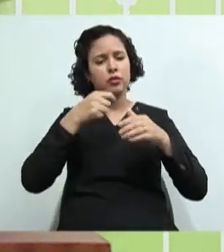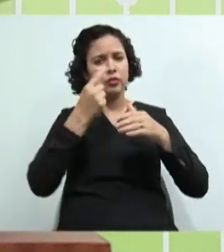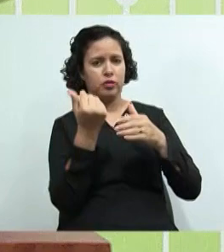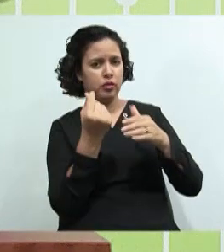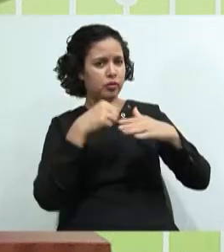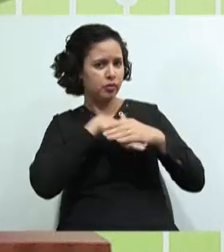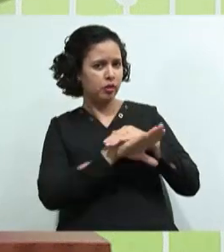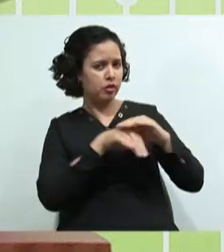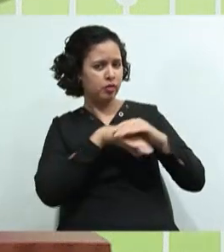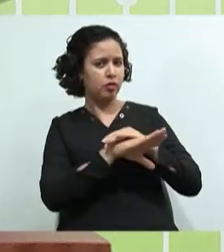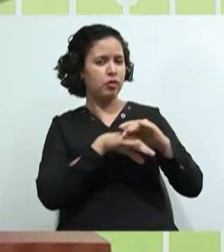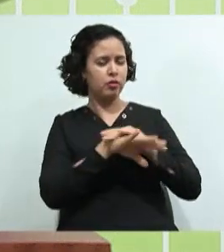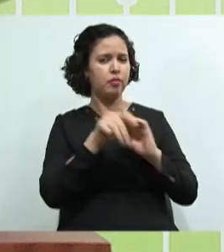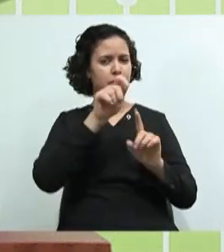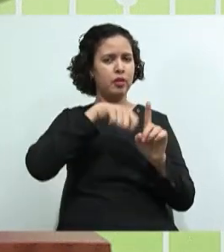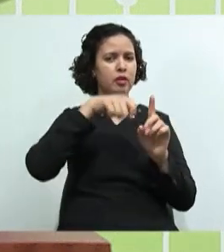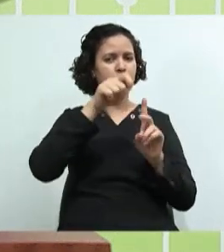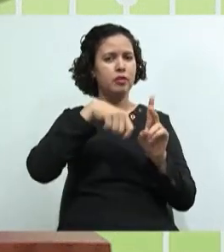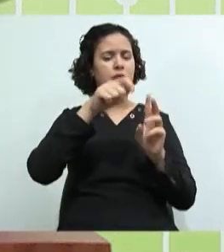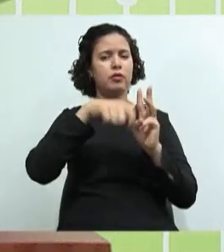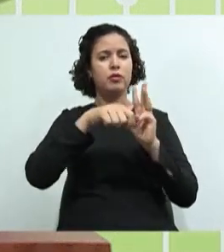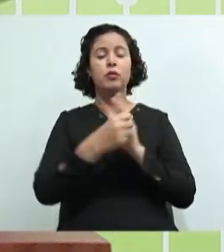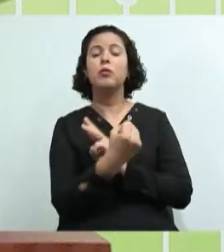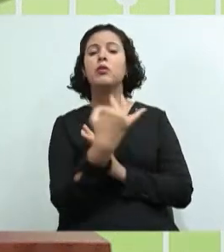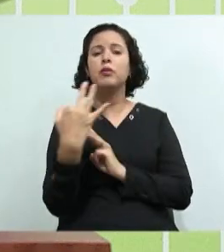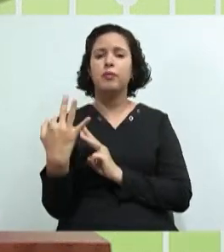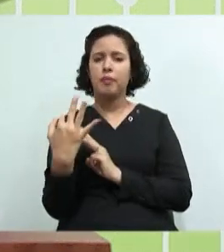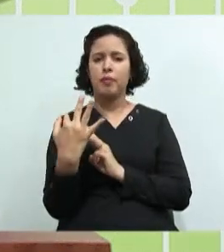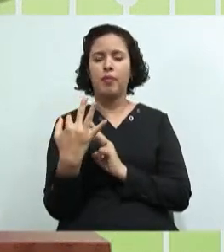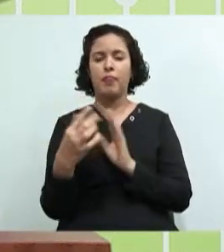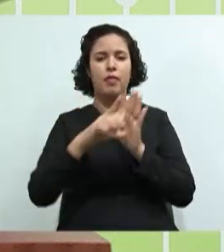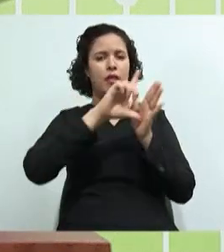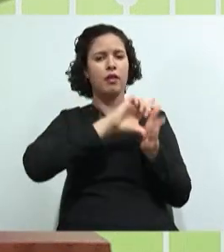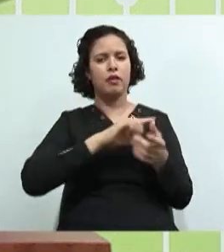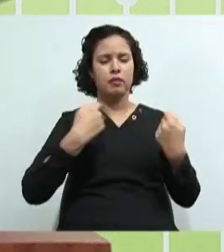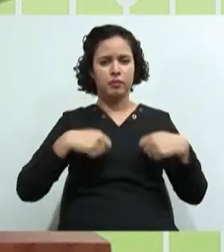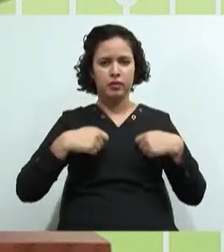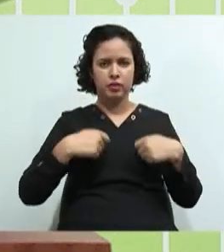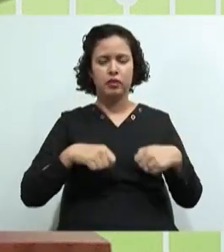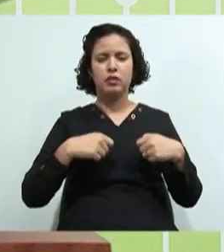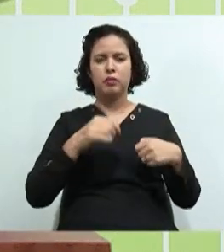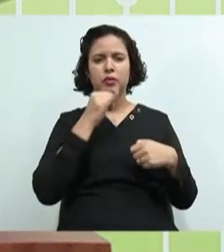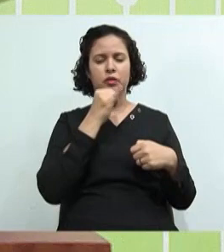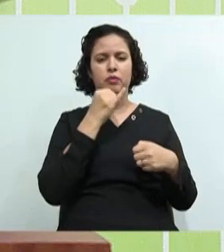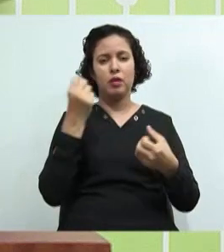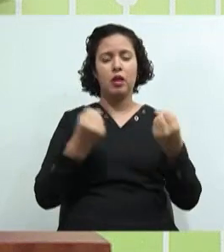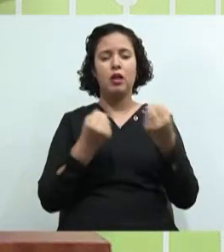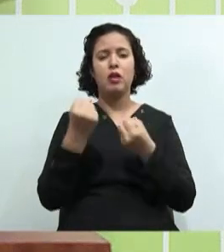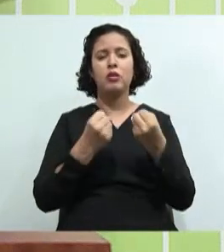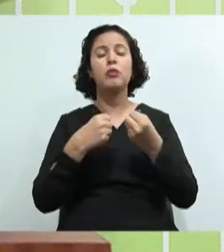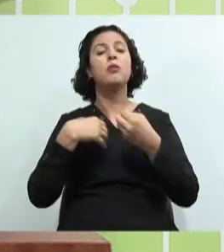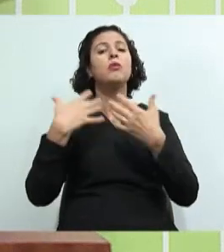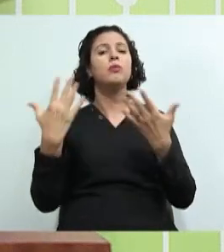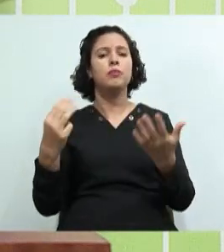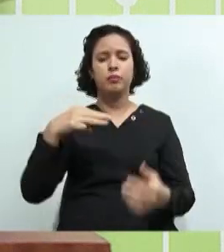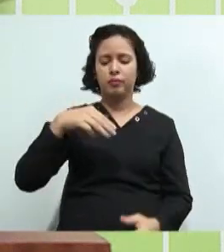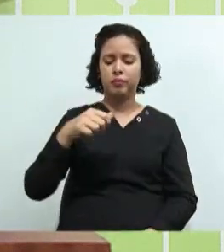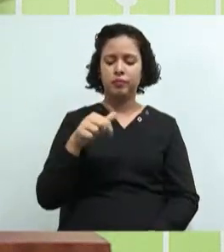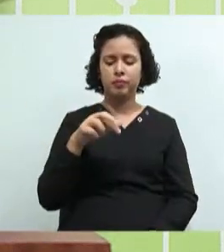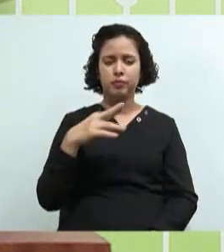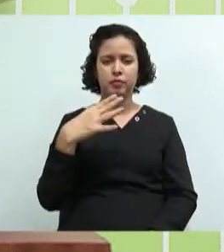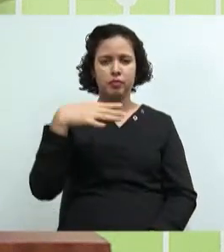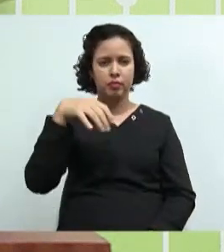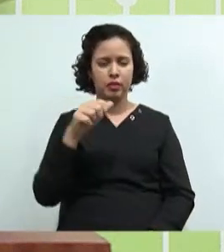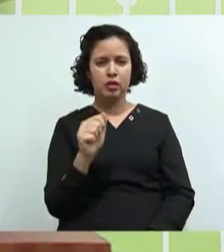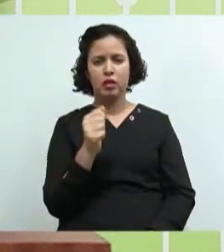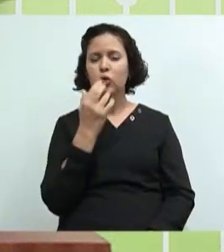precisa saber que carro é esse, qual é a marca, qual é a cor, quanto ele custa, se você tem condições de comprar